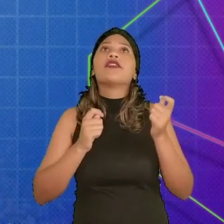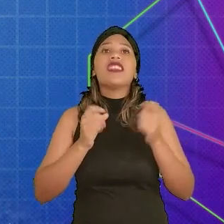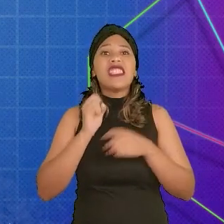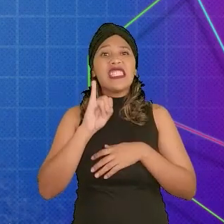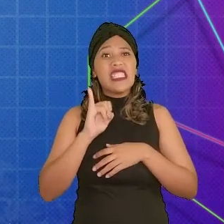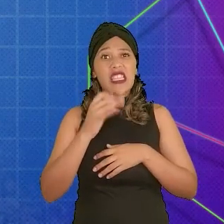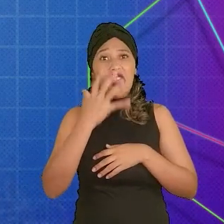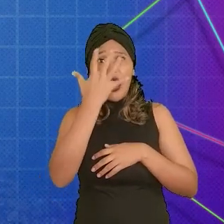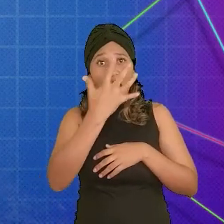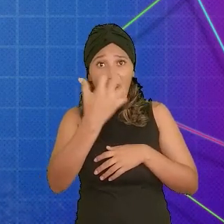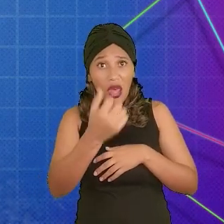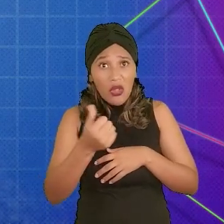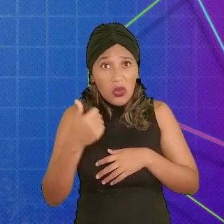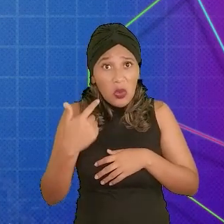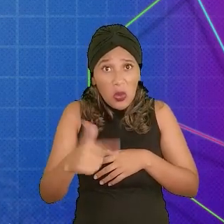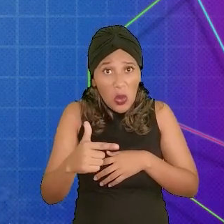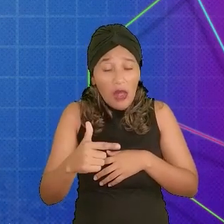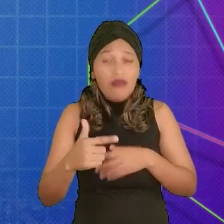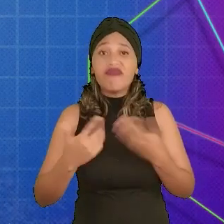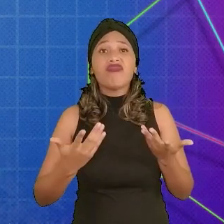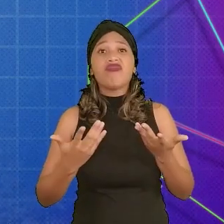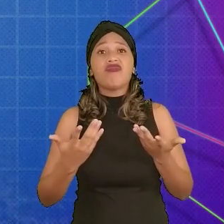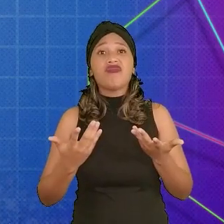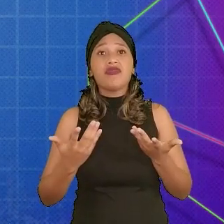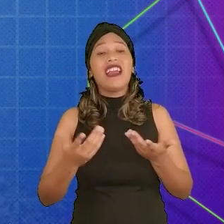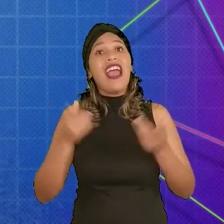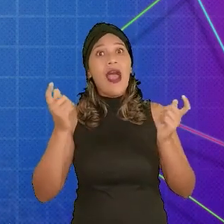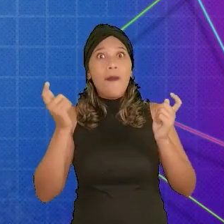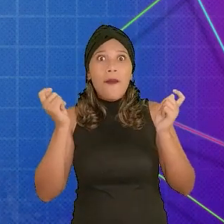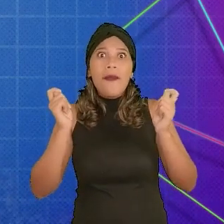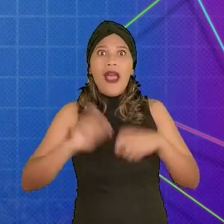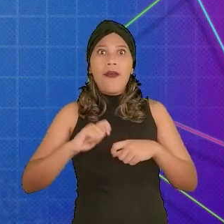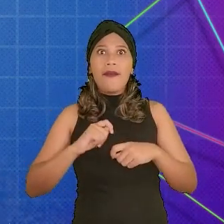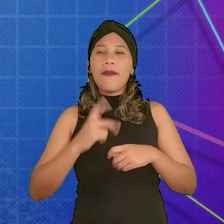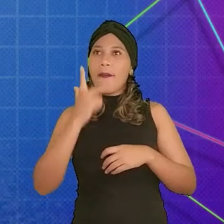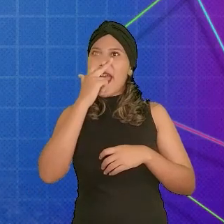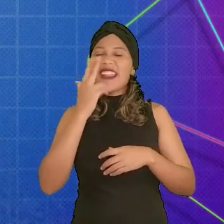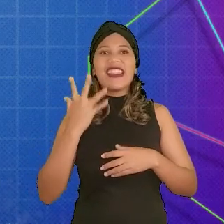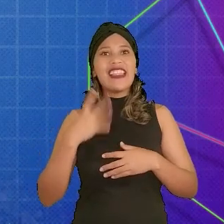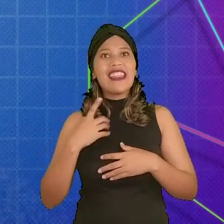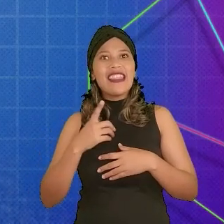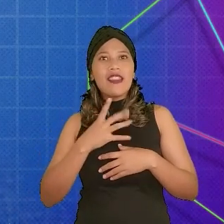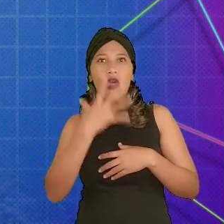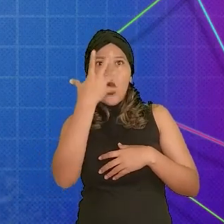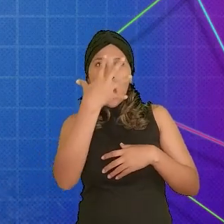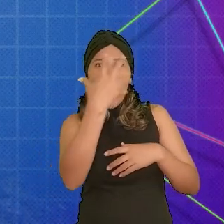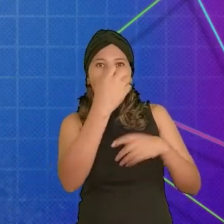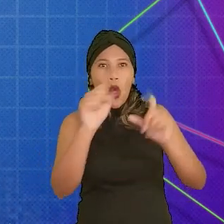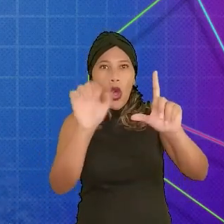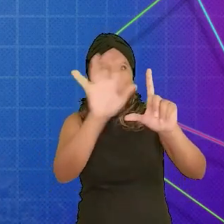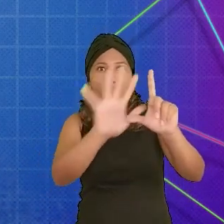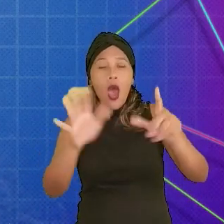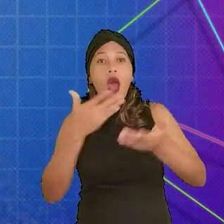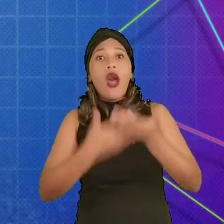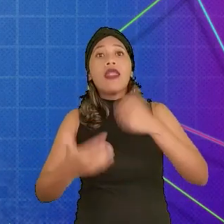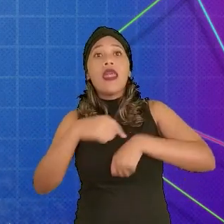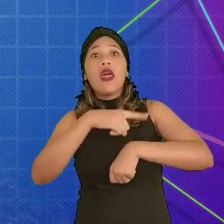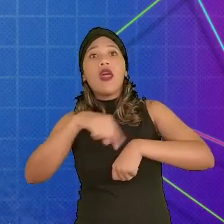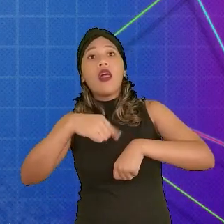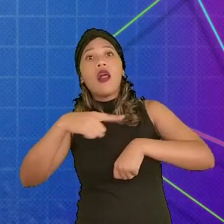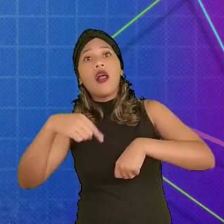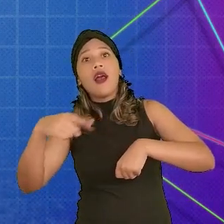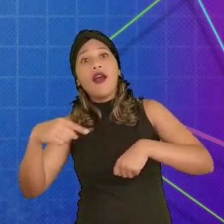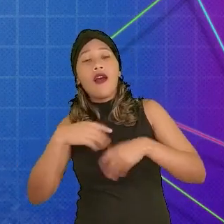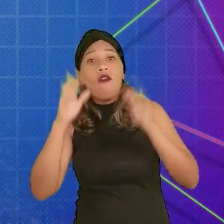Um jogo é imersivo se ele tem a capacidade de levar o jogador praticamente para dentro da tela, perdendo a noção do tempo